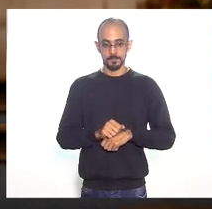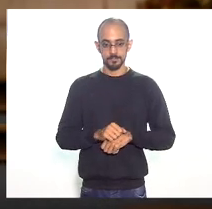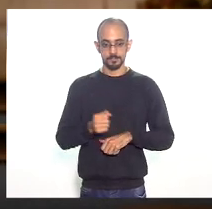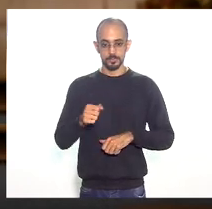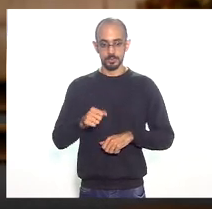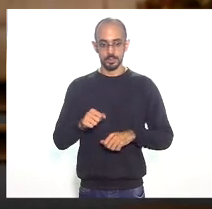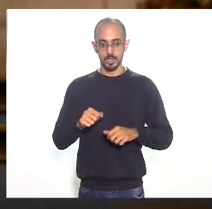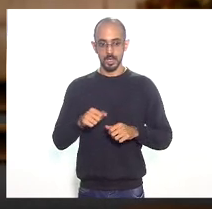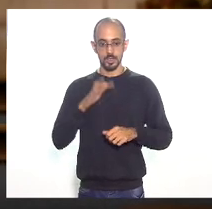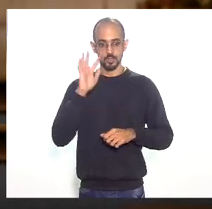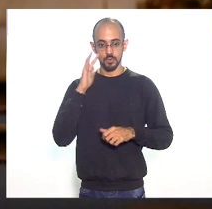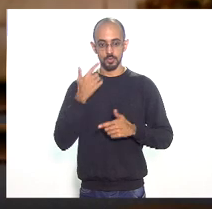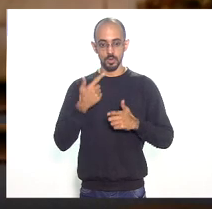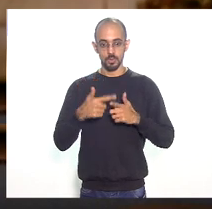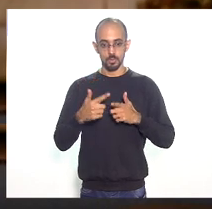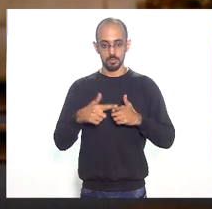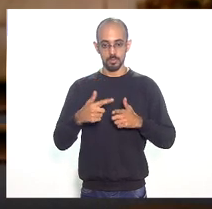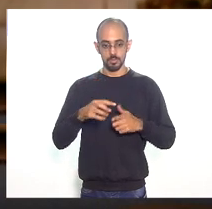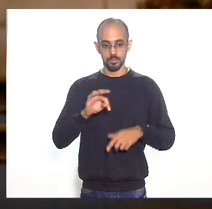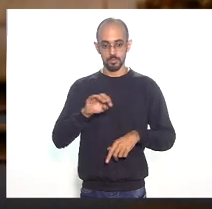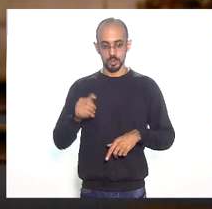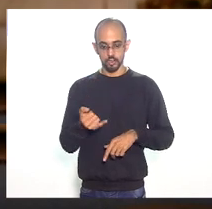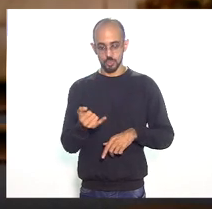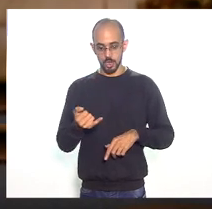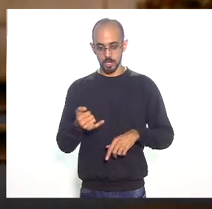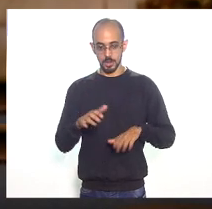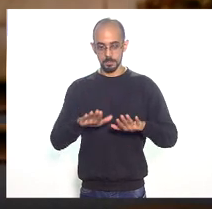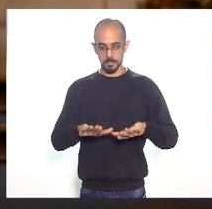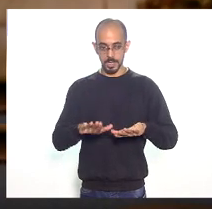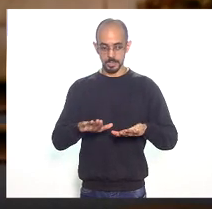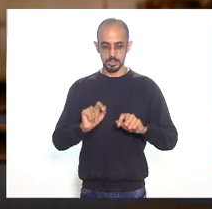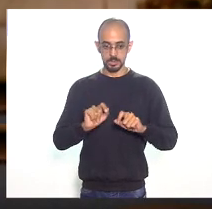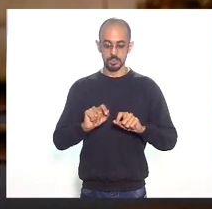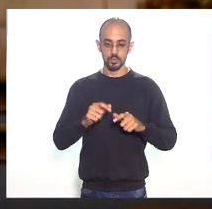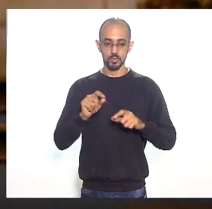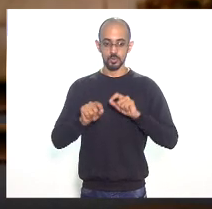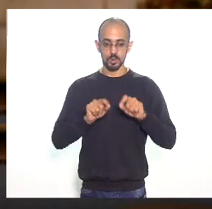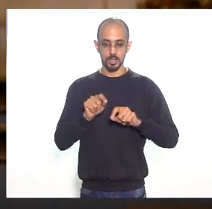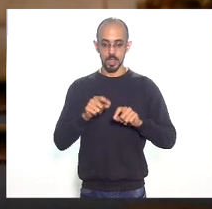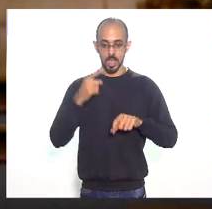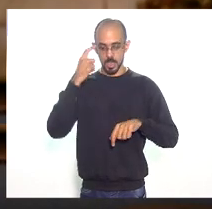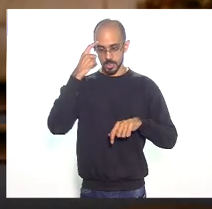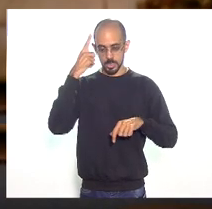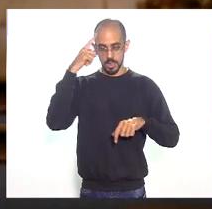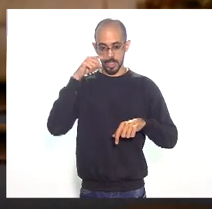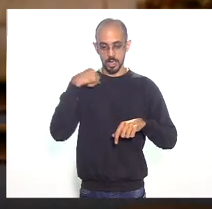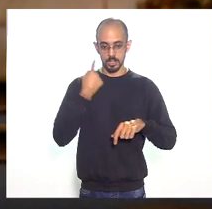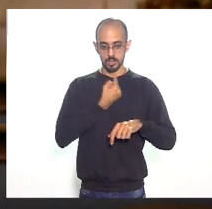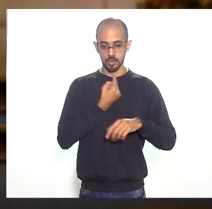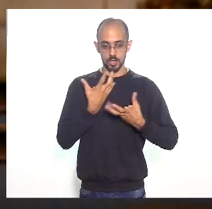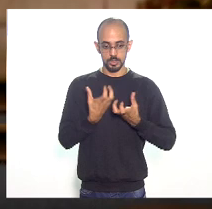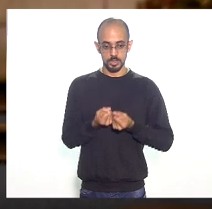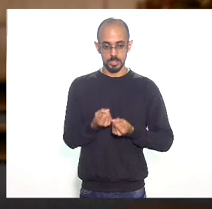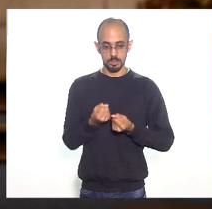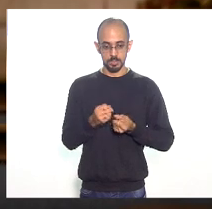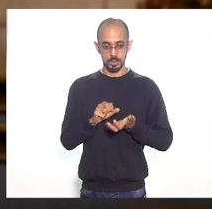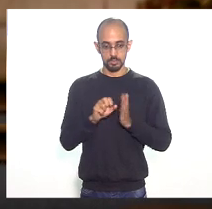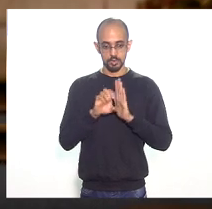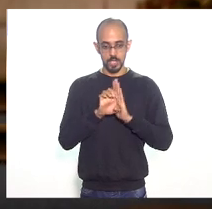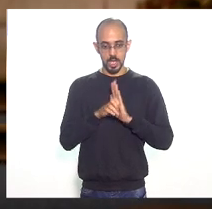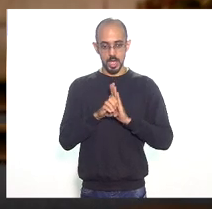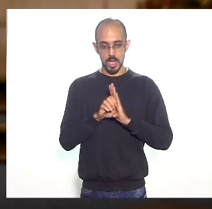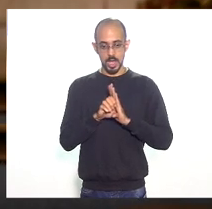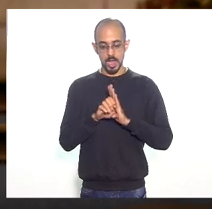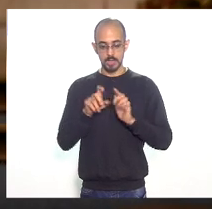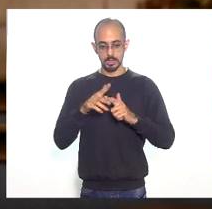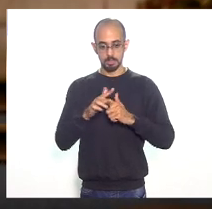ao TJ só, mas a ideia é que a gente receba hoje as emendas e retire de pauta para a